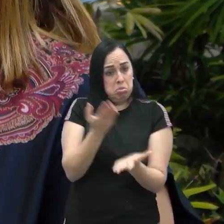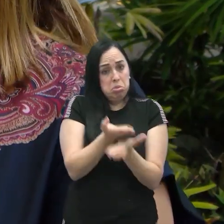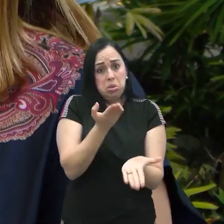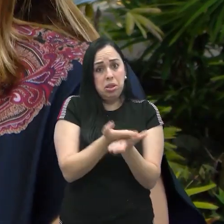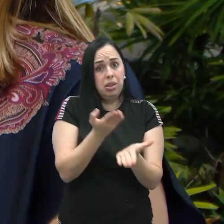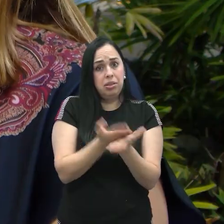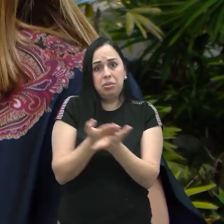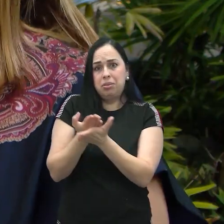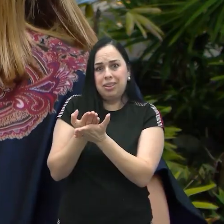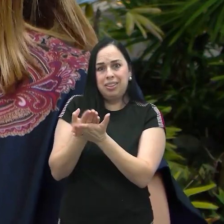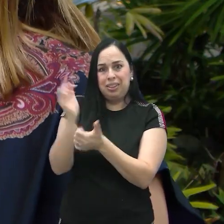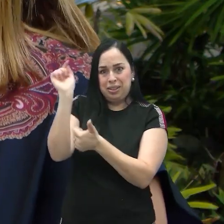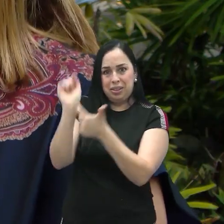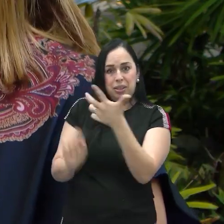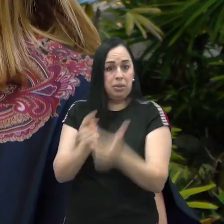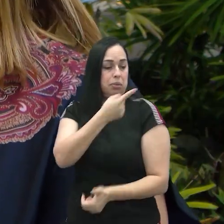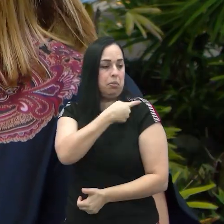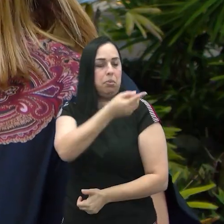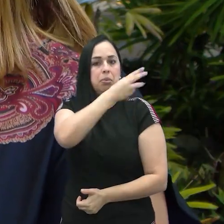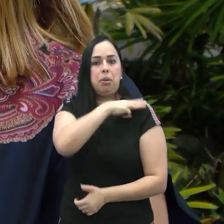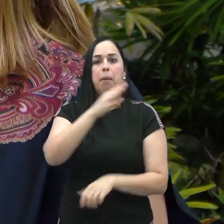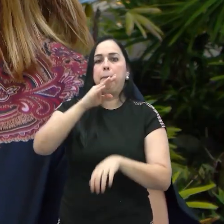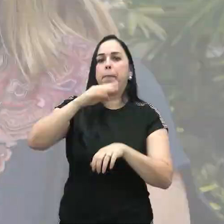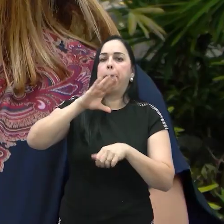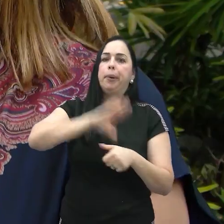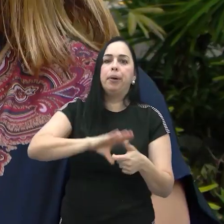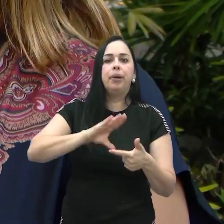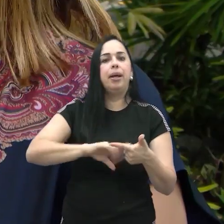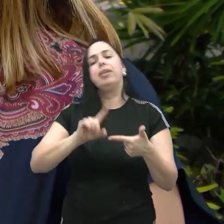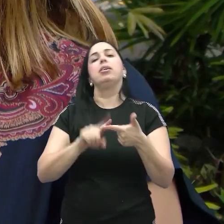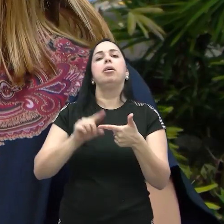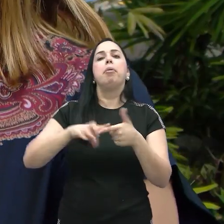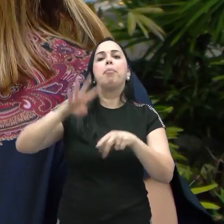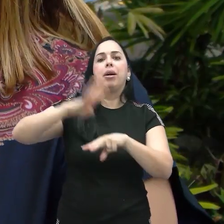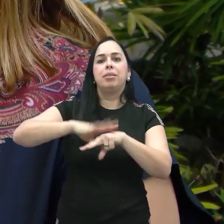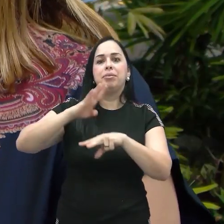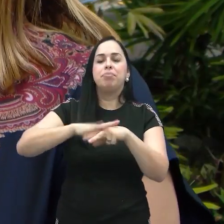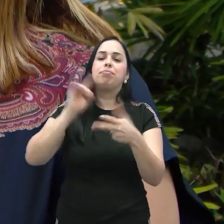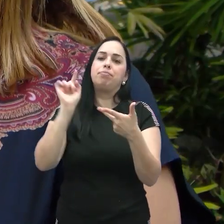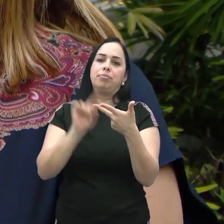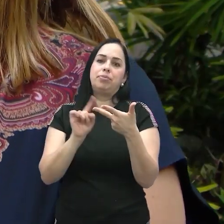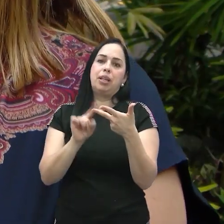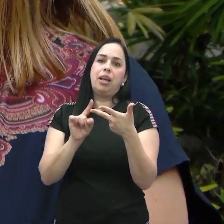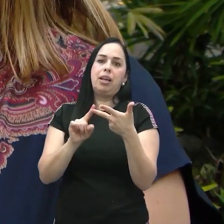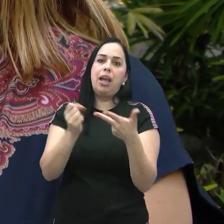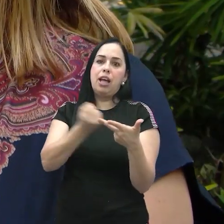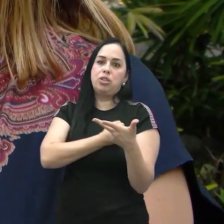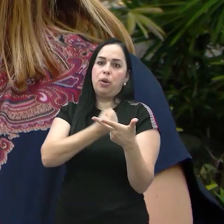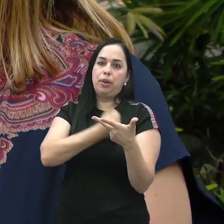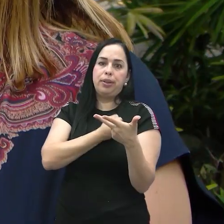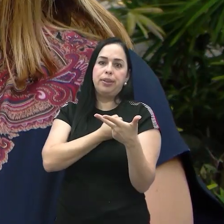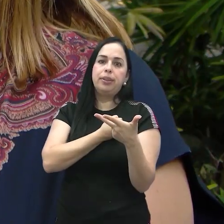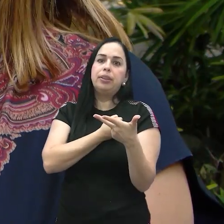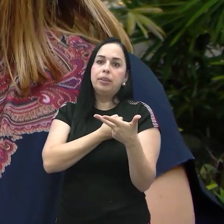os assuntos, e estudar o material do nível médio, português, matemática. E os pesos